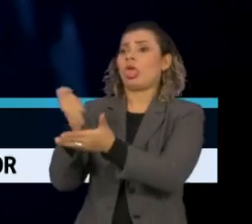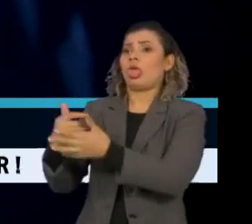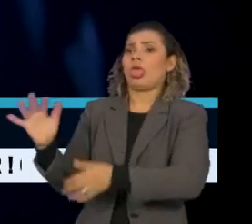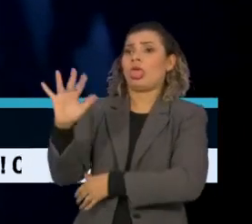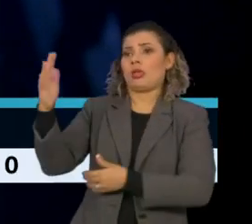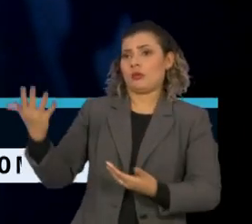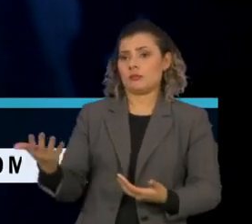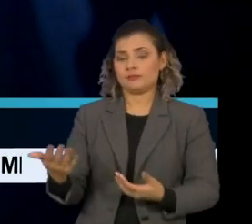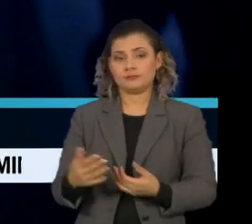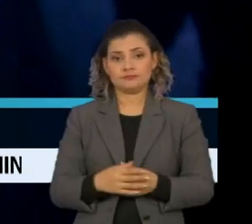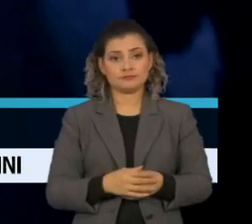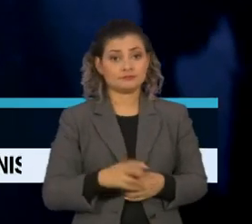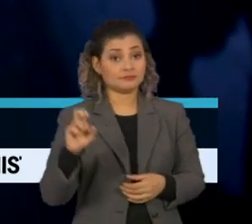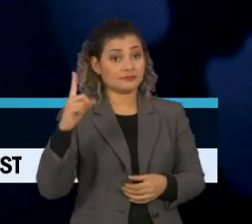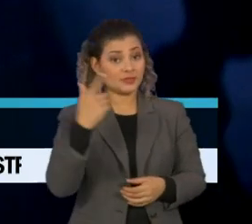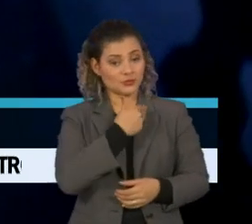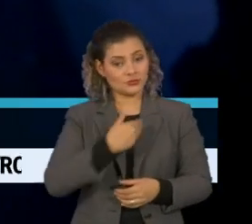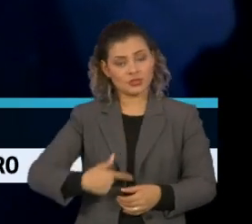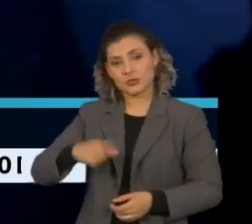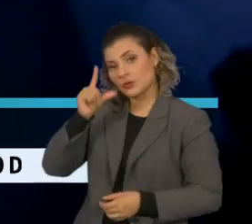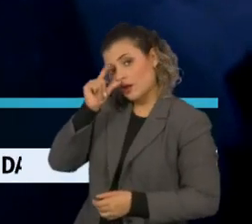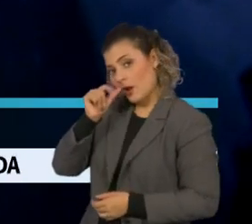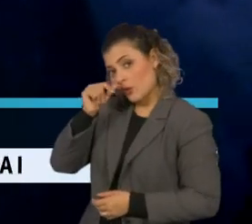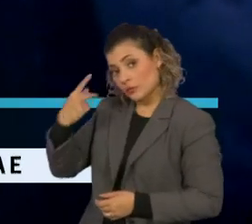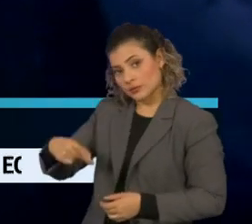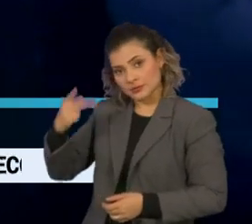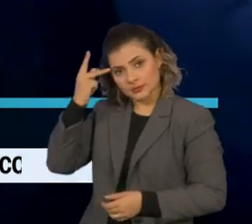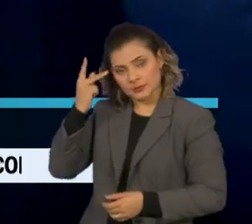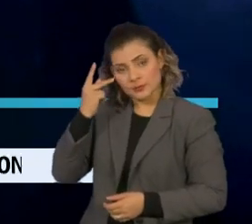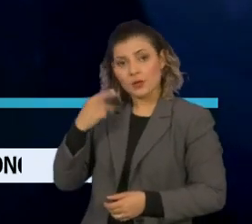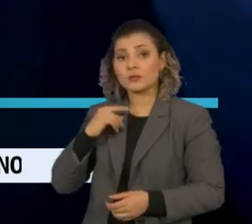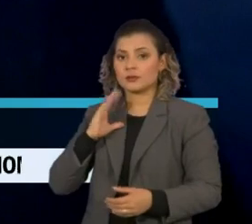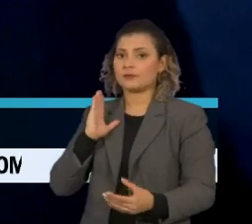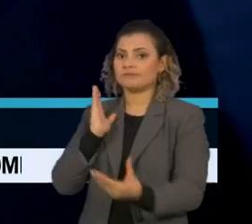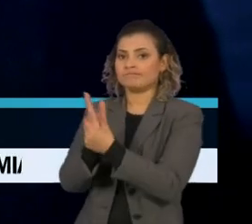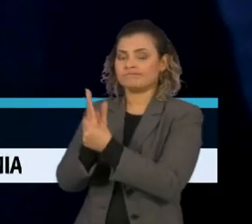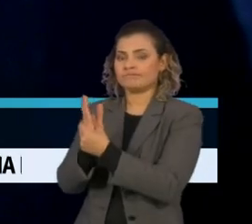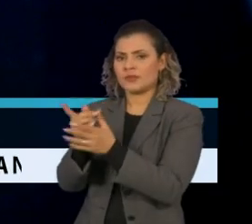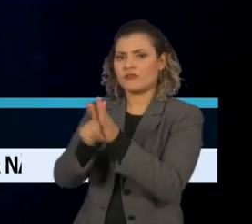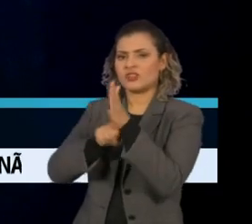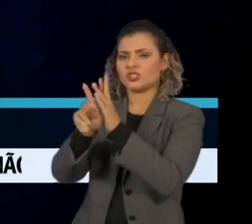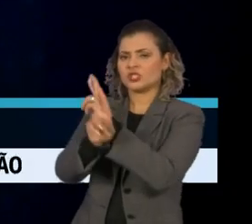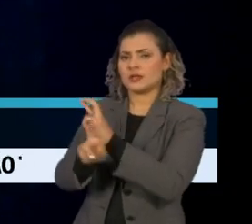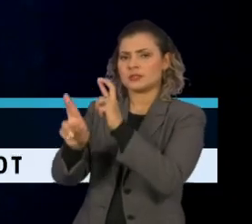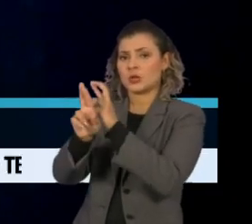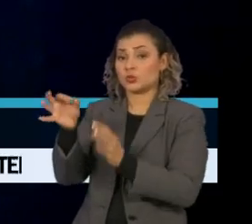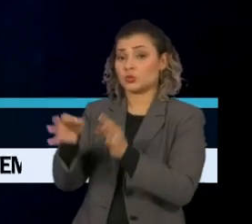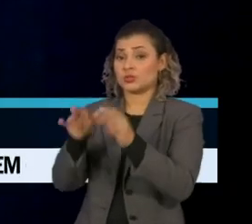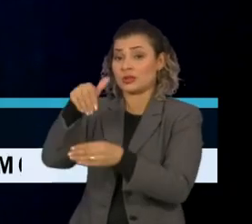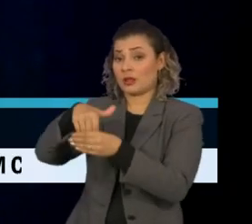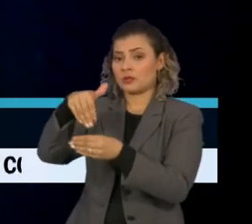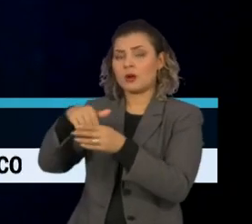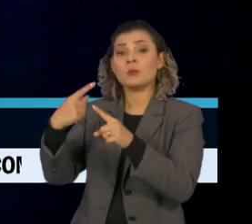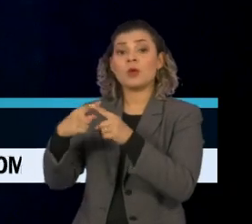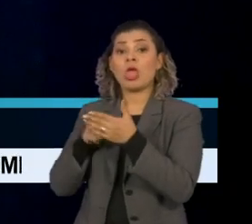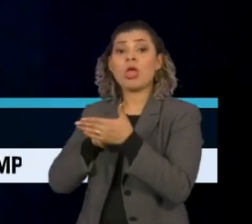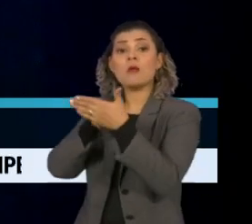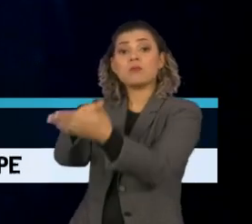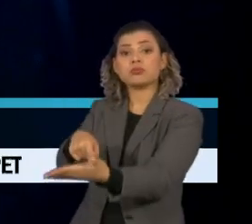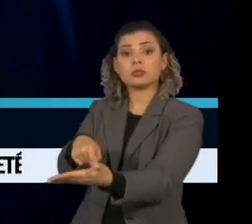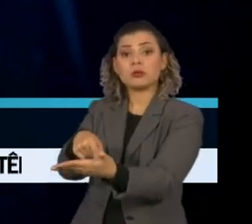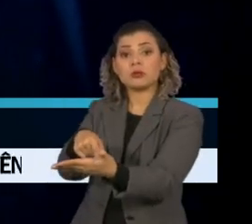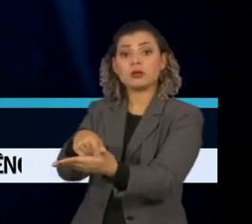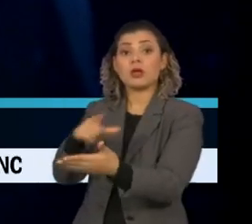e o ex-governador de são paulo geraldo alckmin virou réu na justiça eleitoral a justiça denuncia a